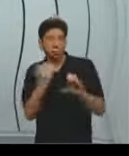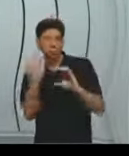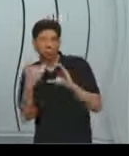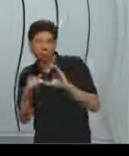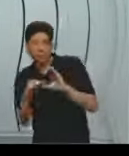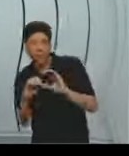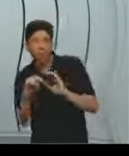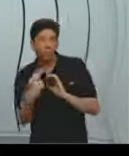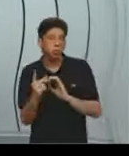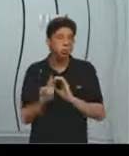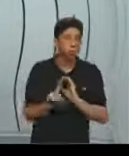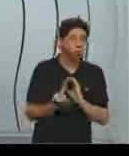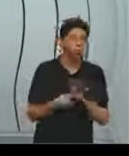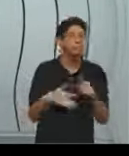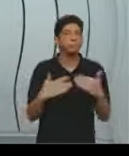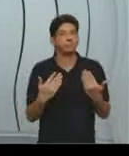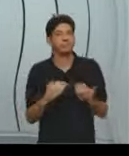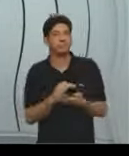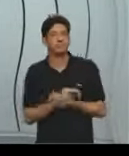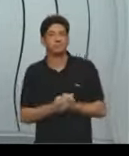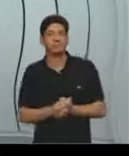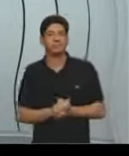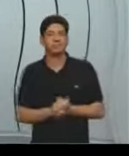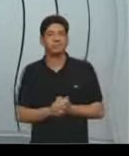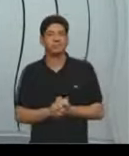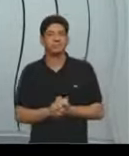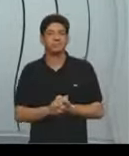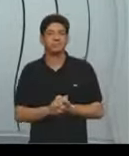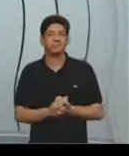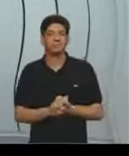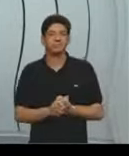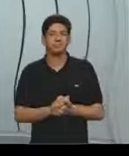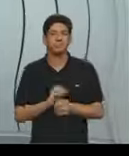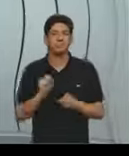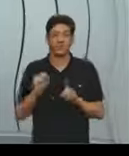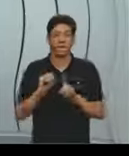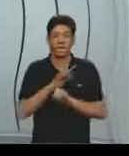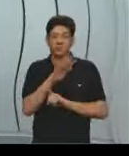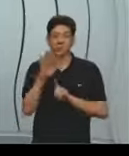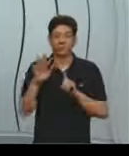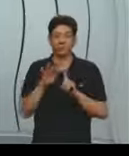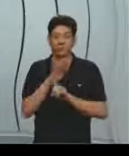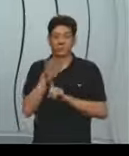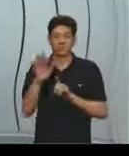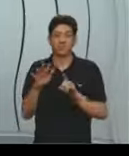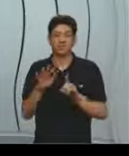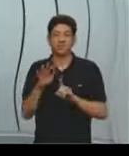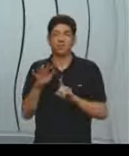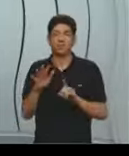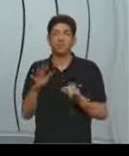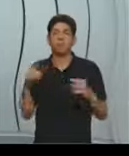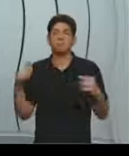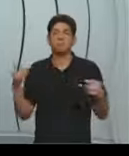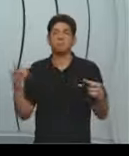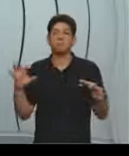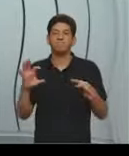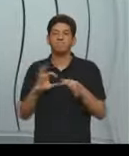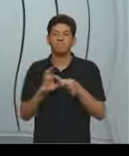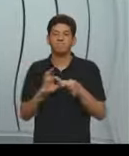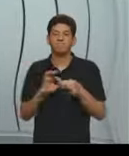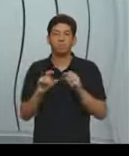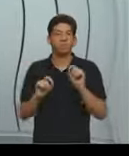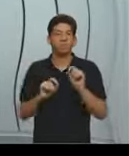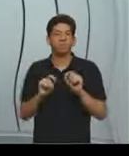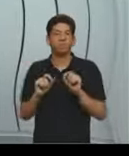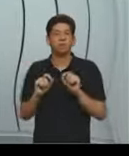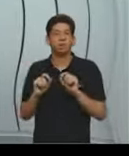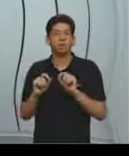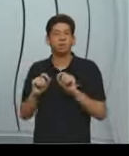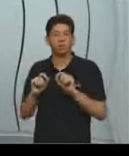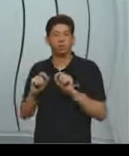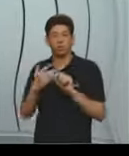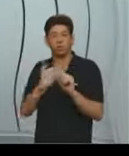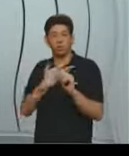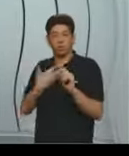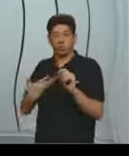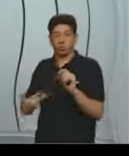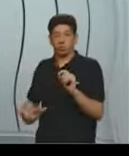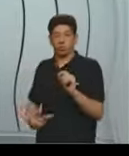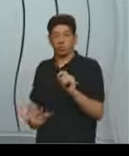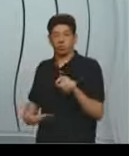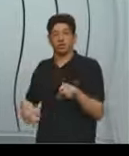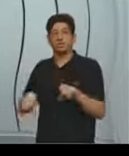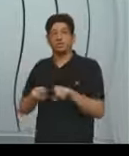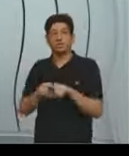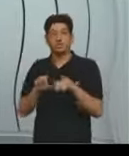e para fazer contraposição E aí é sociologia ela anda de mãos dadas um processo do Estado democrático de direito e com a